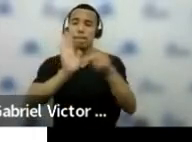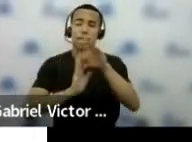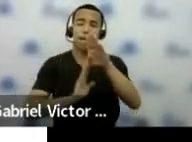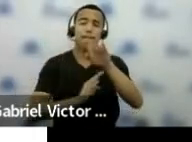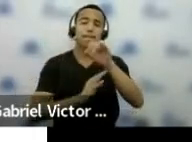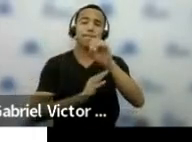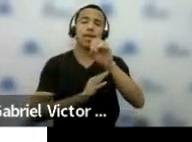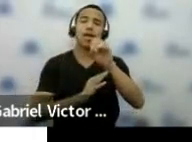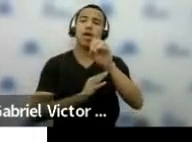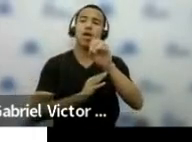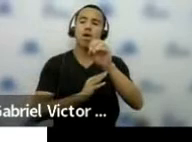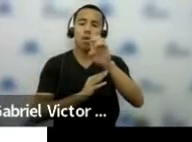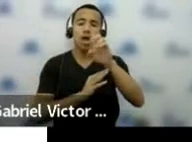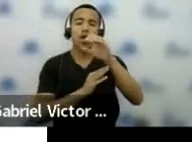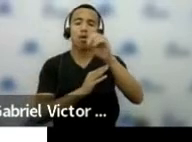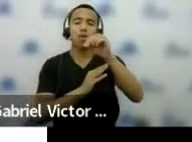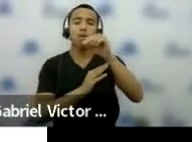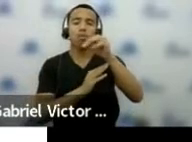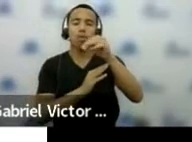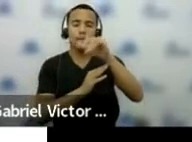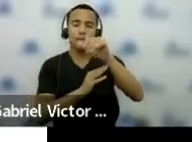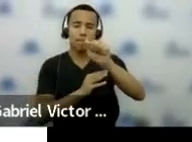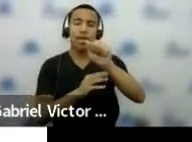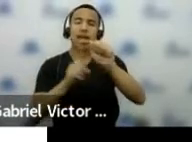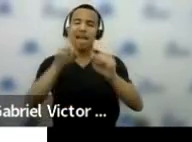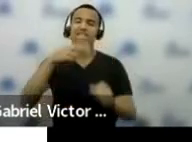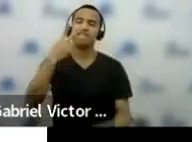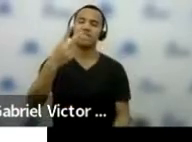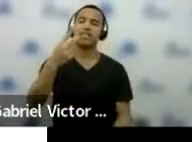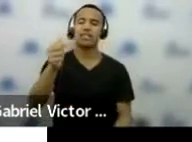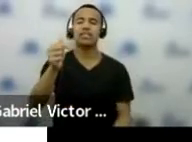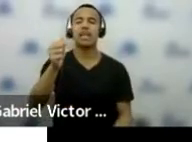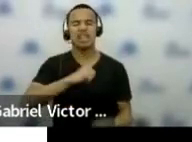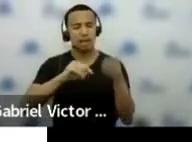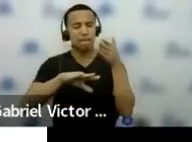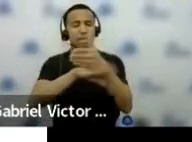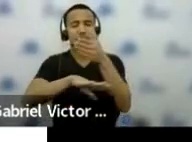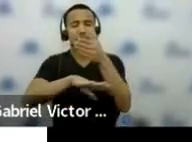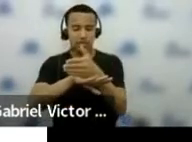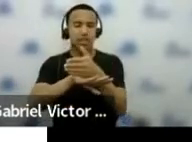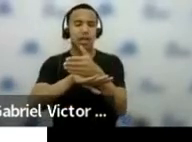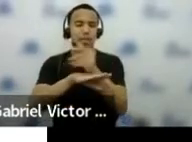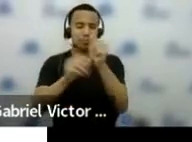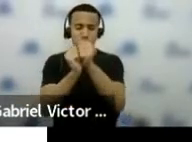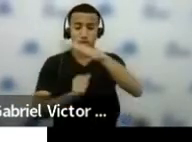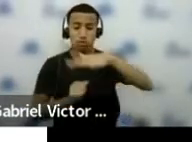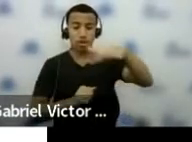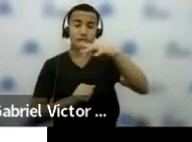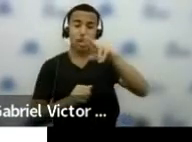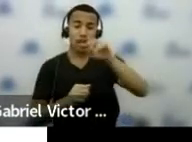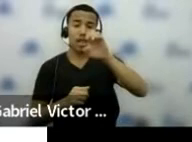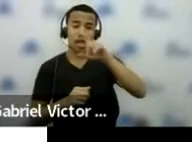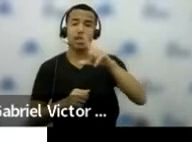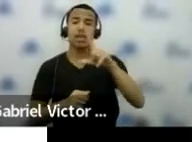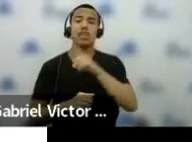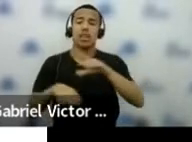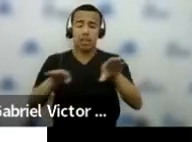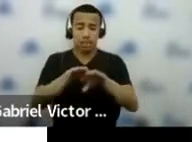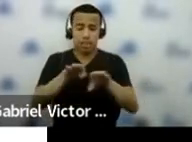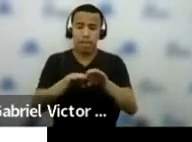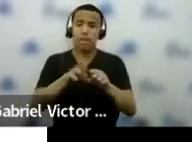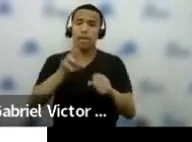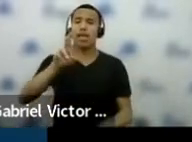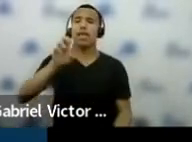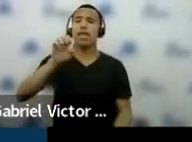bioeconomia, acredito que são 27 unidades que participam dessa rede, e temos também a nossa rede